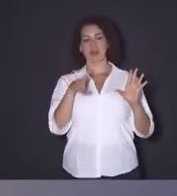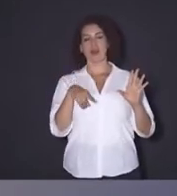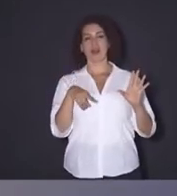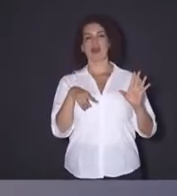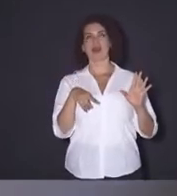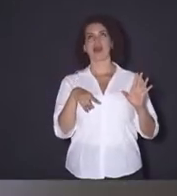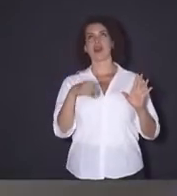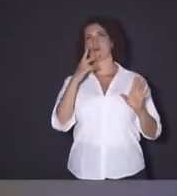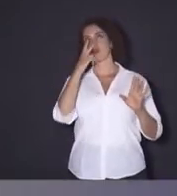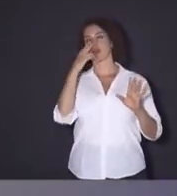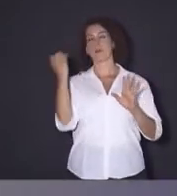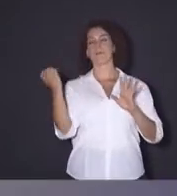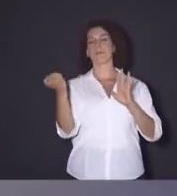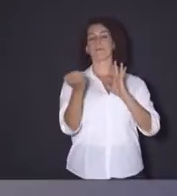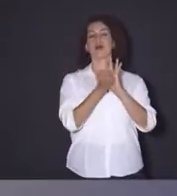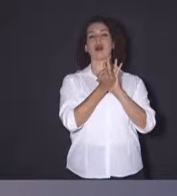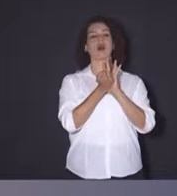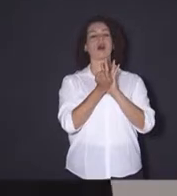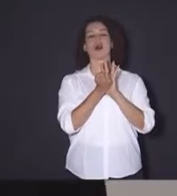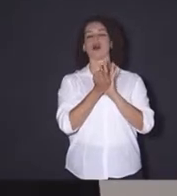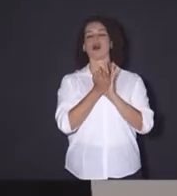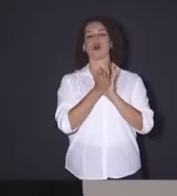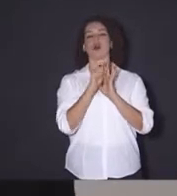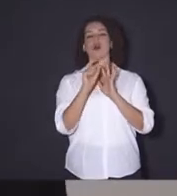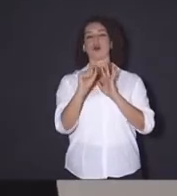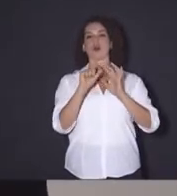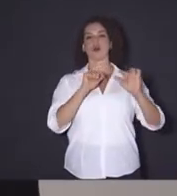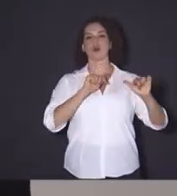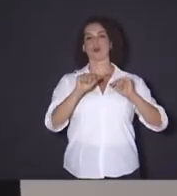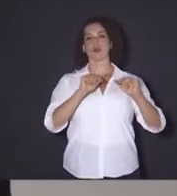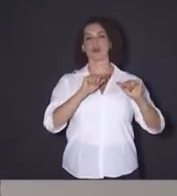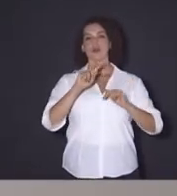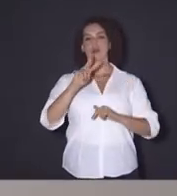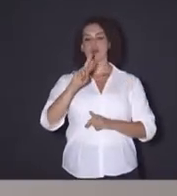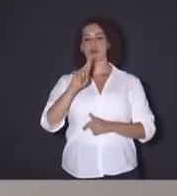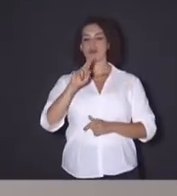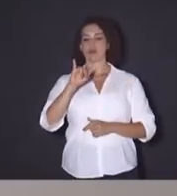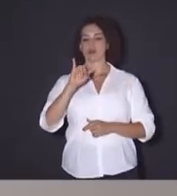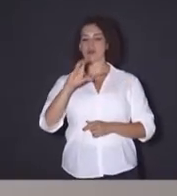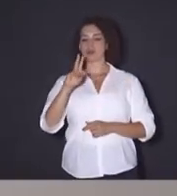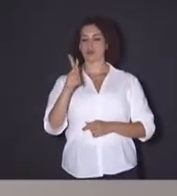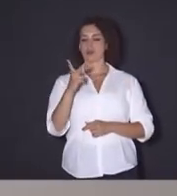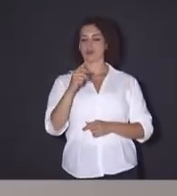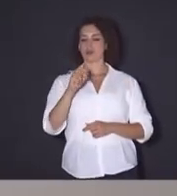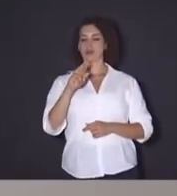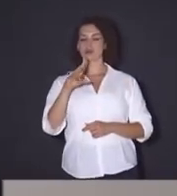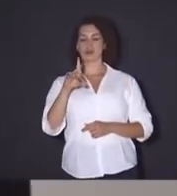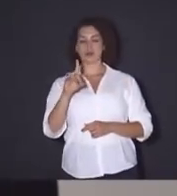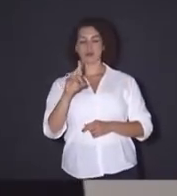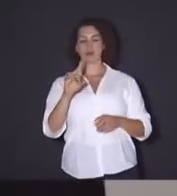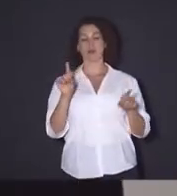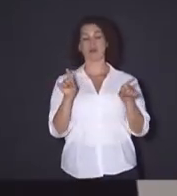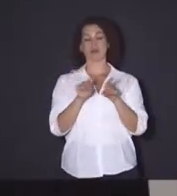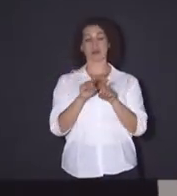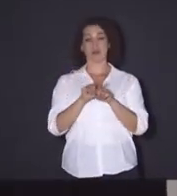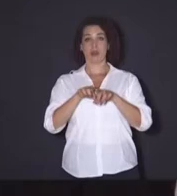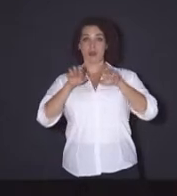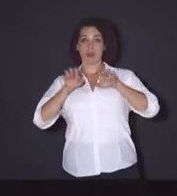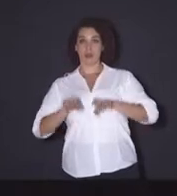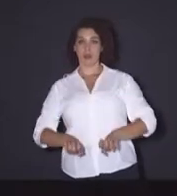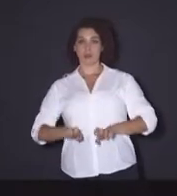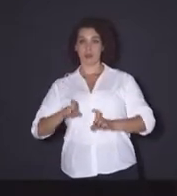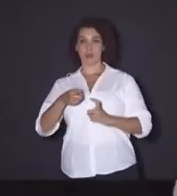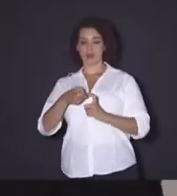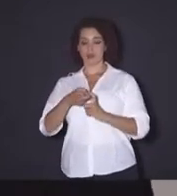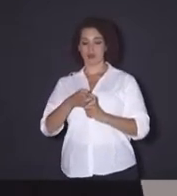guru, como marco inaugurador desse processo, o trabalho do Richard Stallman. E, por outro lado, a ética hacker, que é a ética do